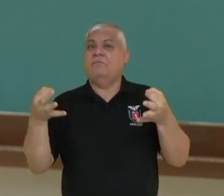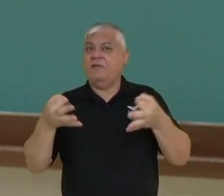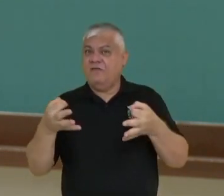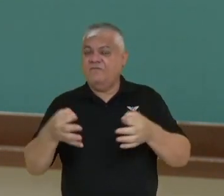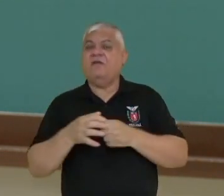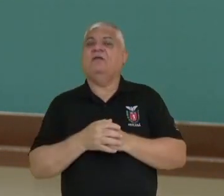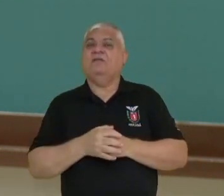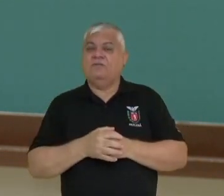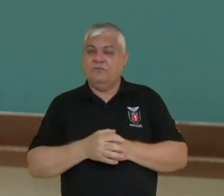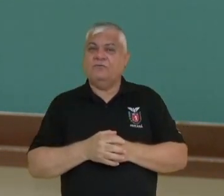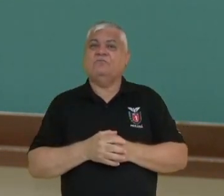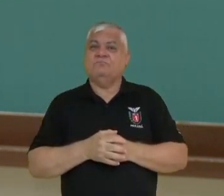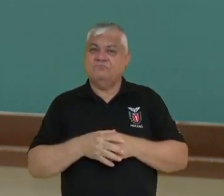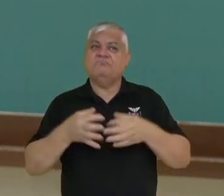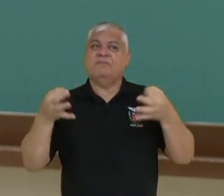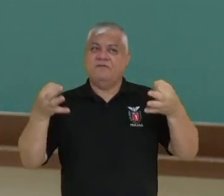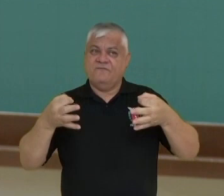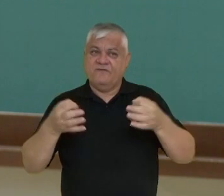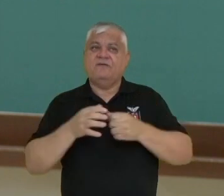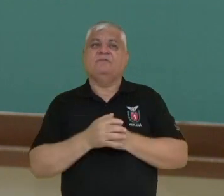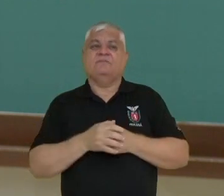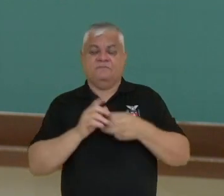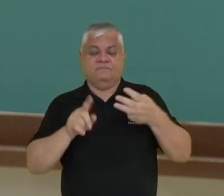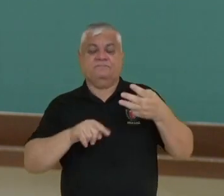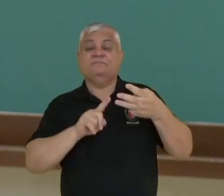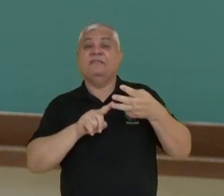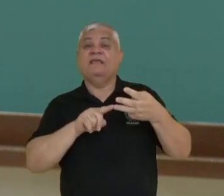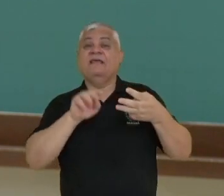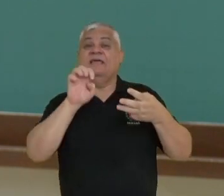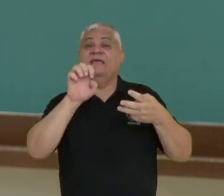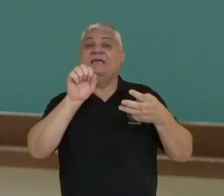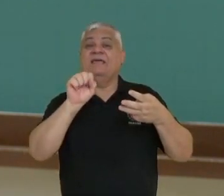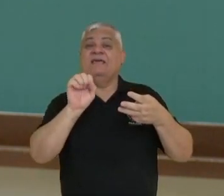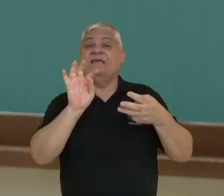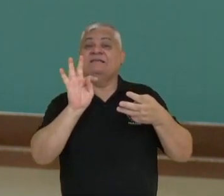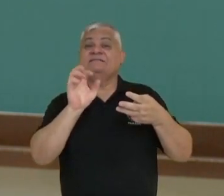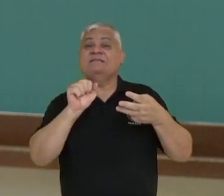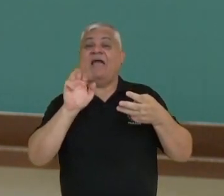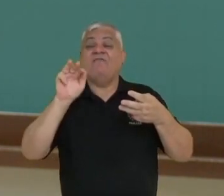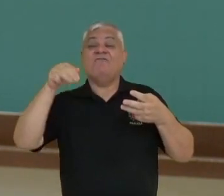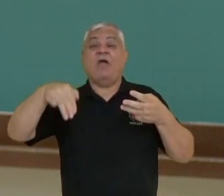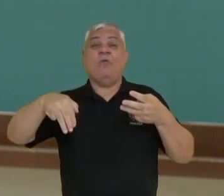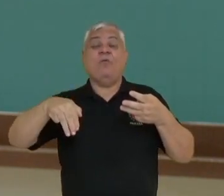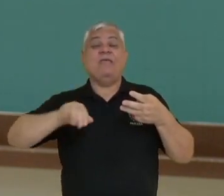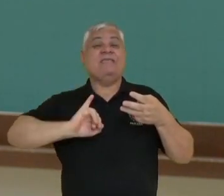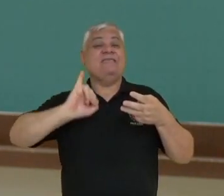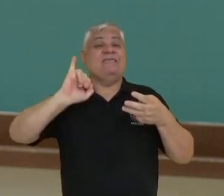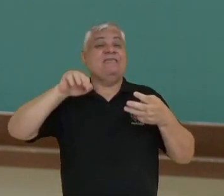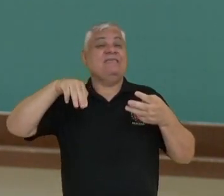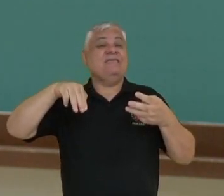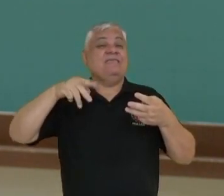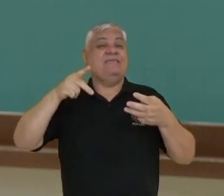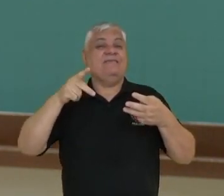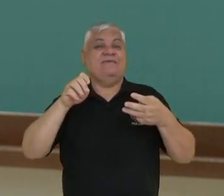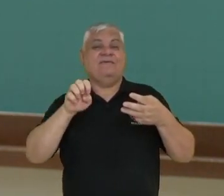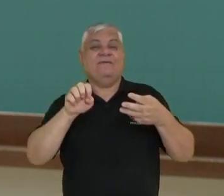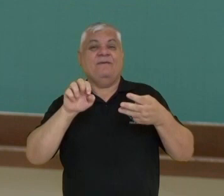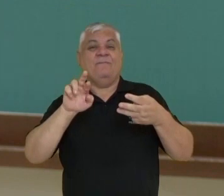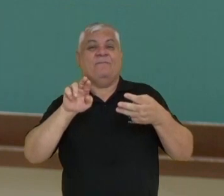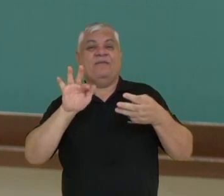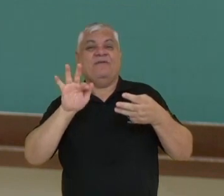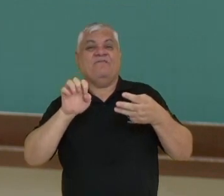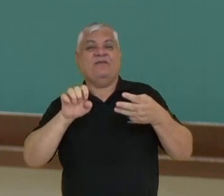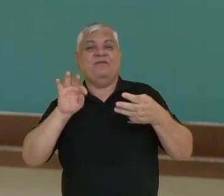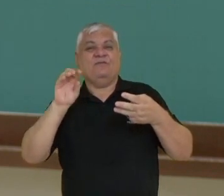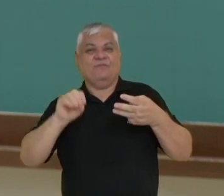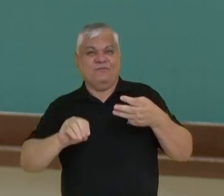do modo indicativo, certo? Estavam e pareciam está no pretérito imperfeito do